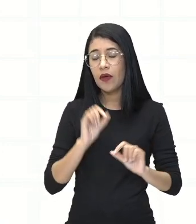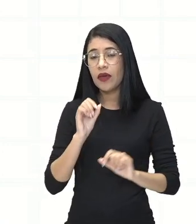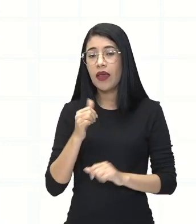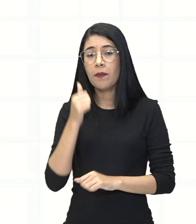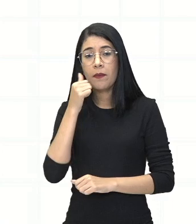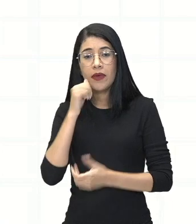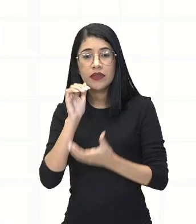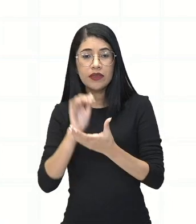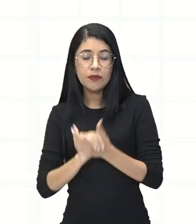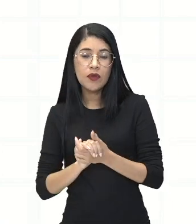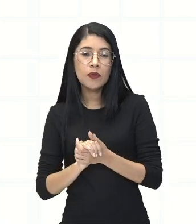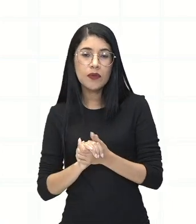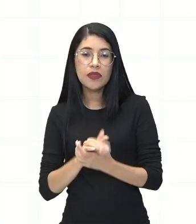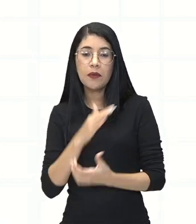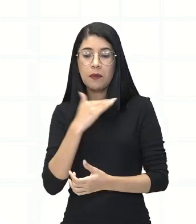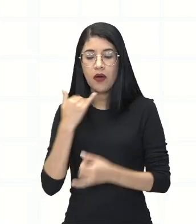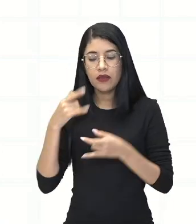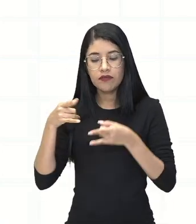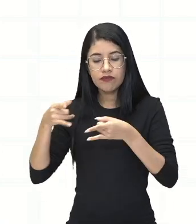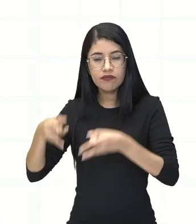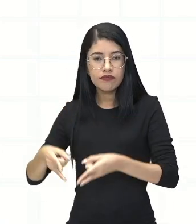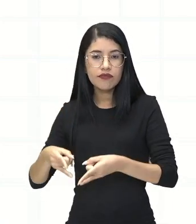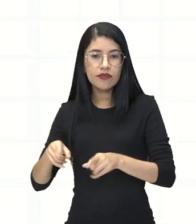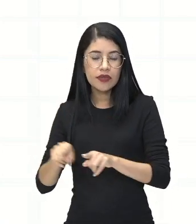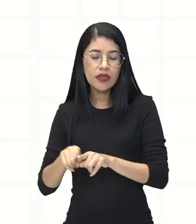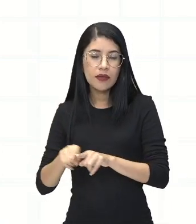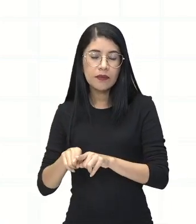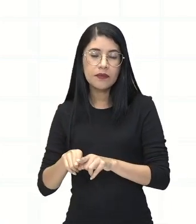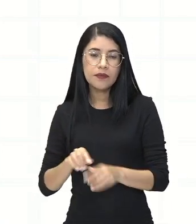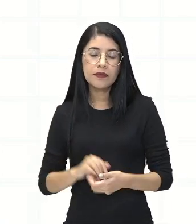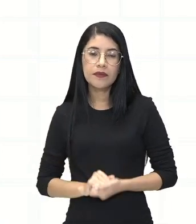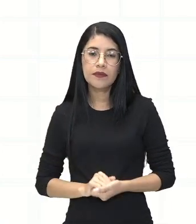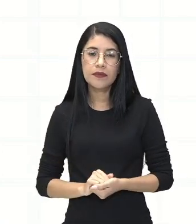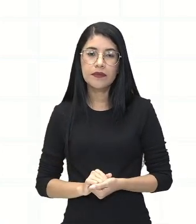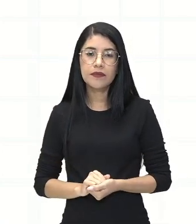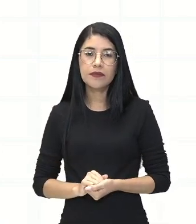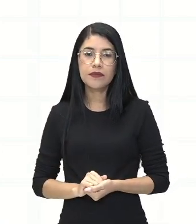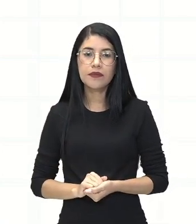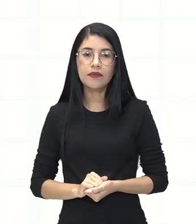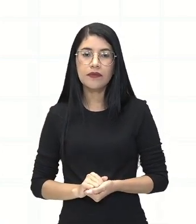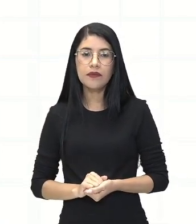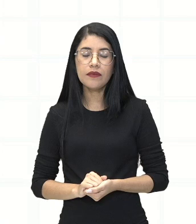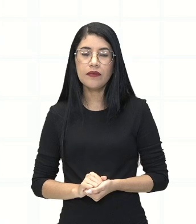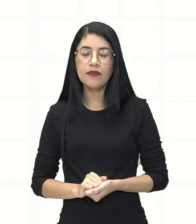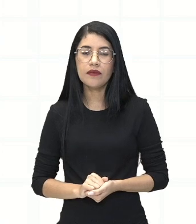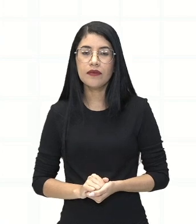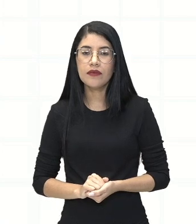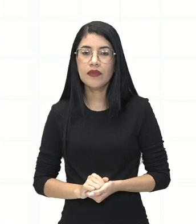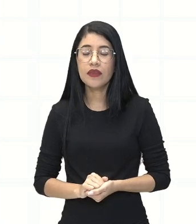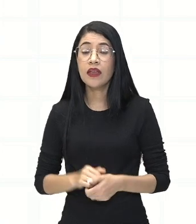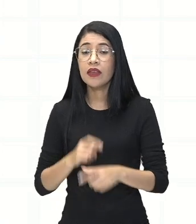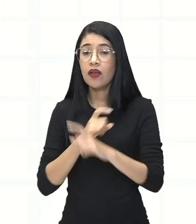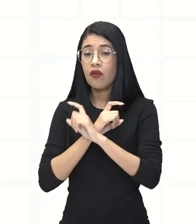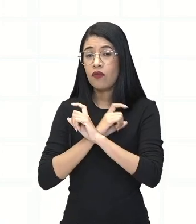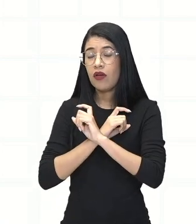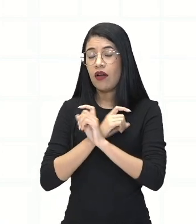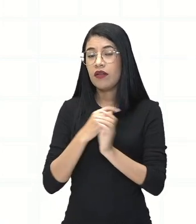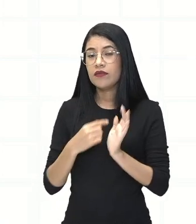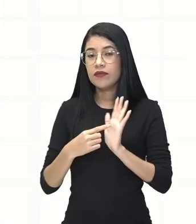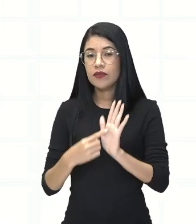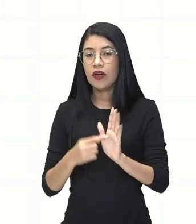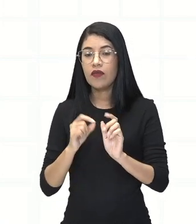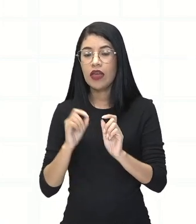esposas deles, tá? Então, essas esposas também foram sepultadas. Então, o faraó, ele demonstrava a